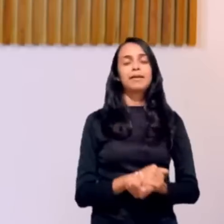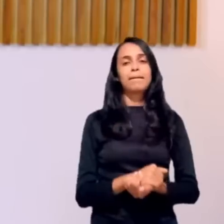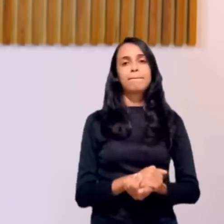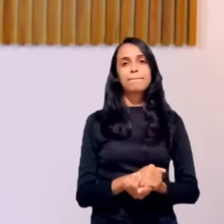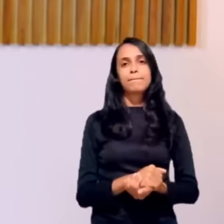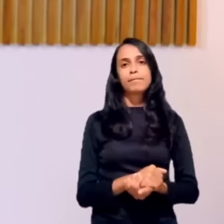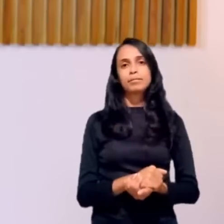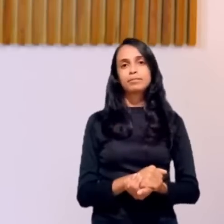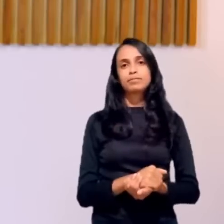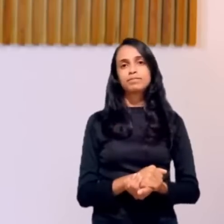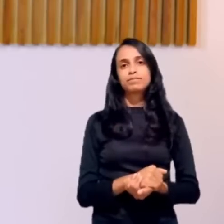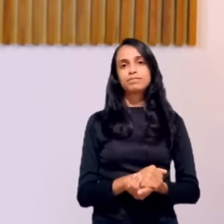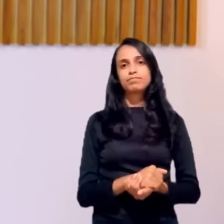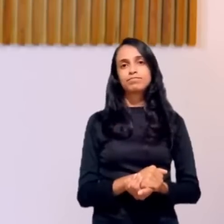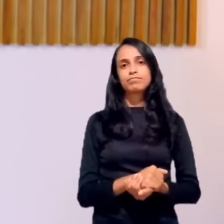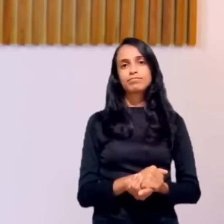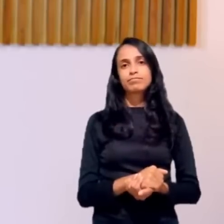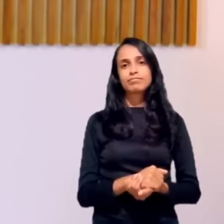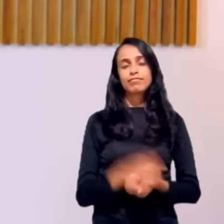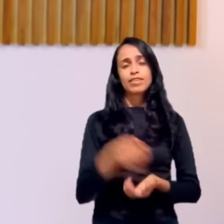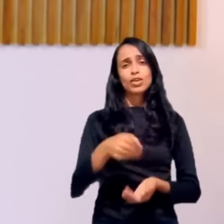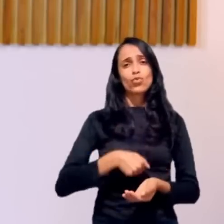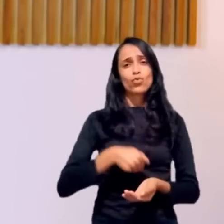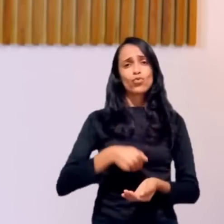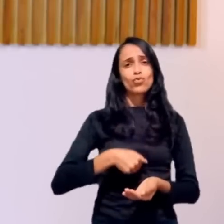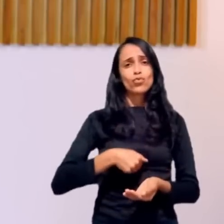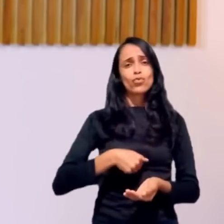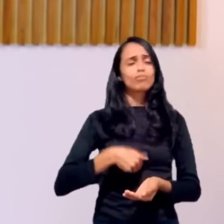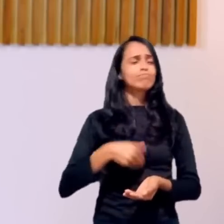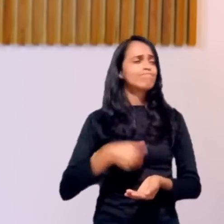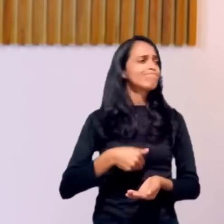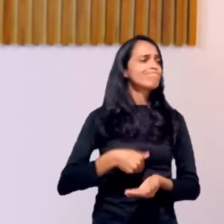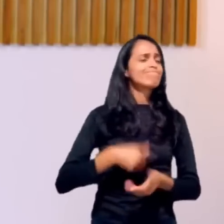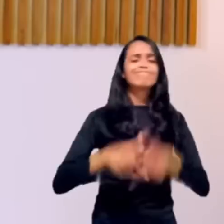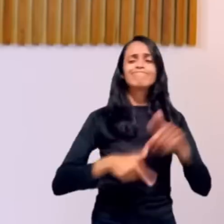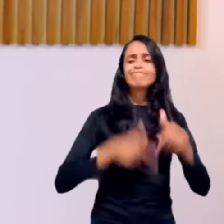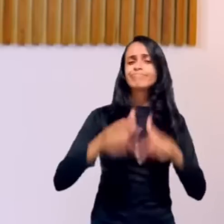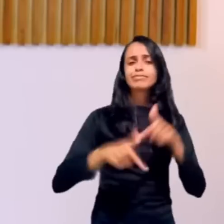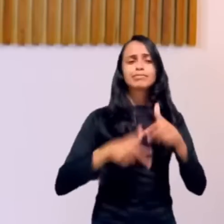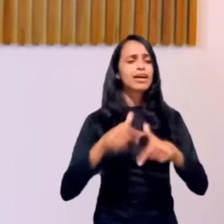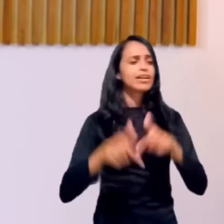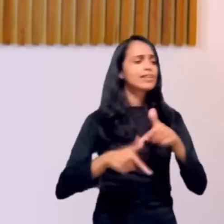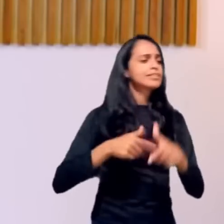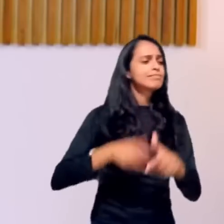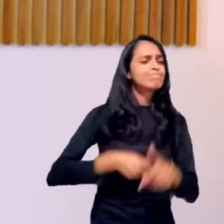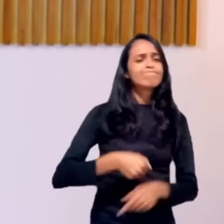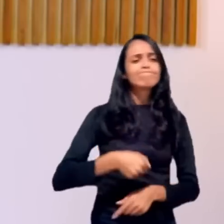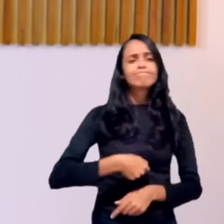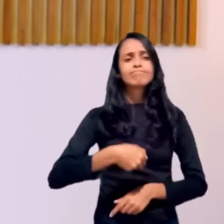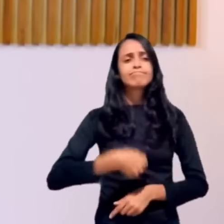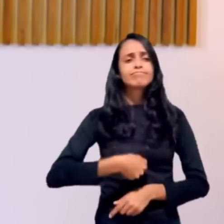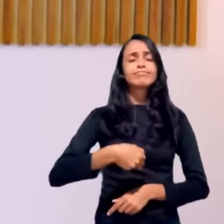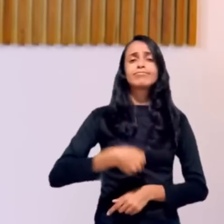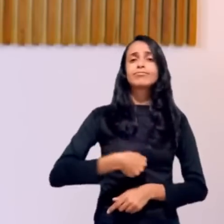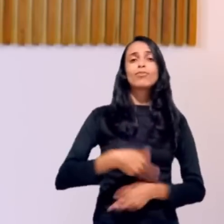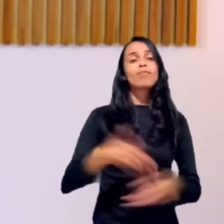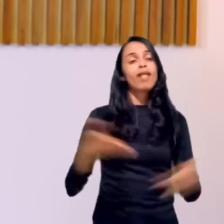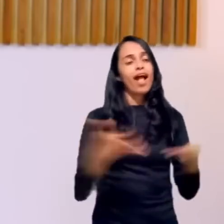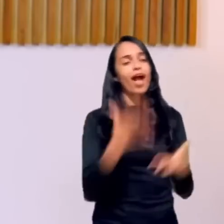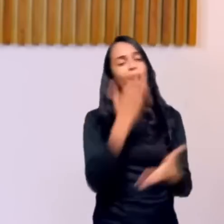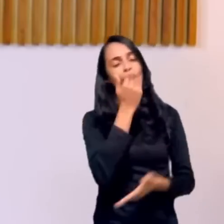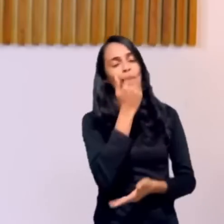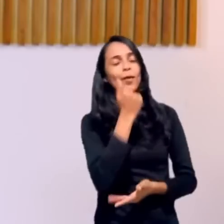porque eles estavam com fome desde antes. Da tarde até o amanhecer eles não comeram nada. Então